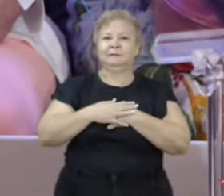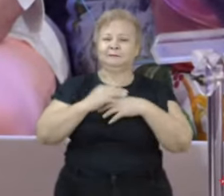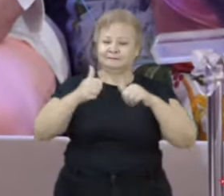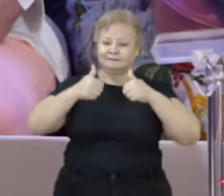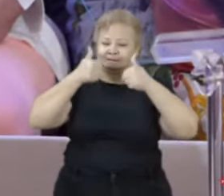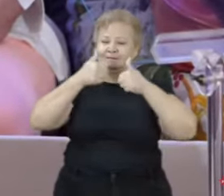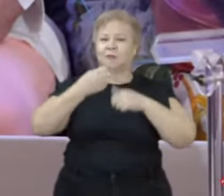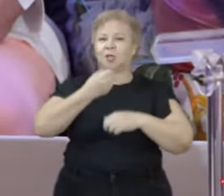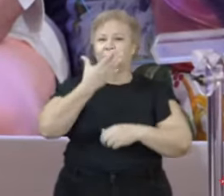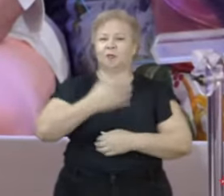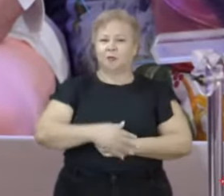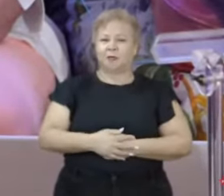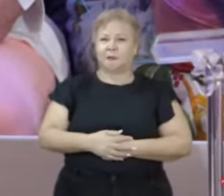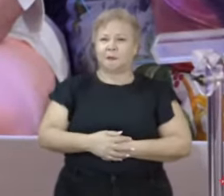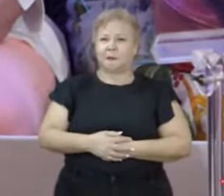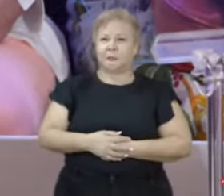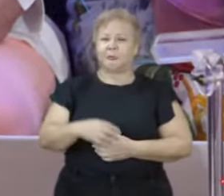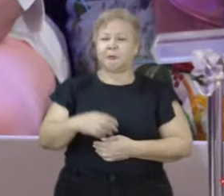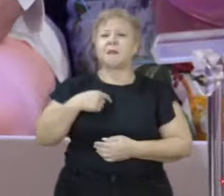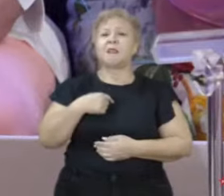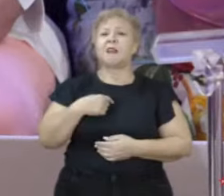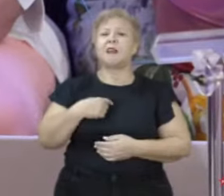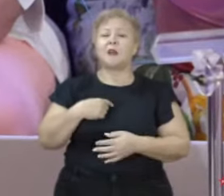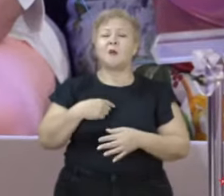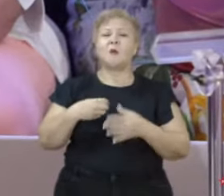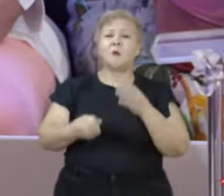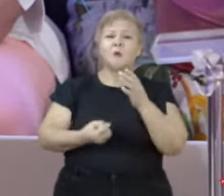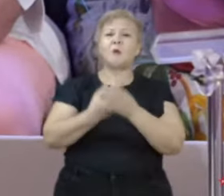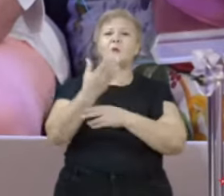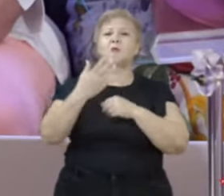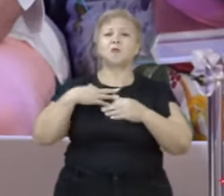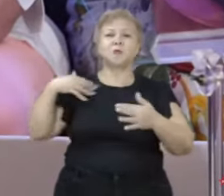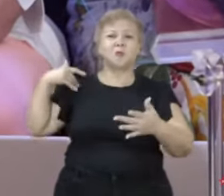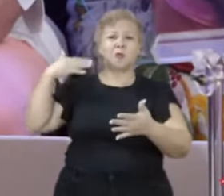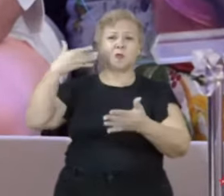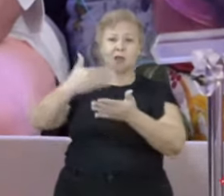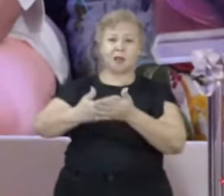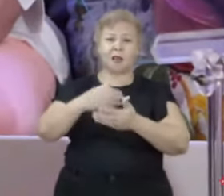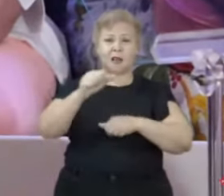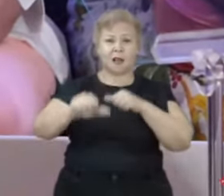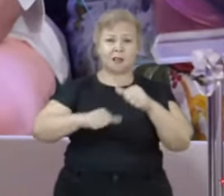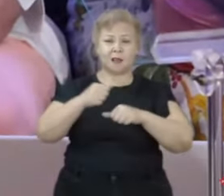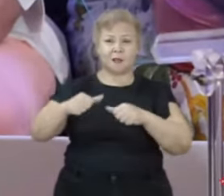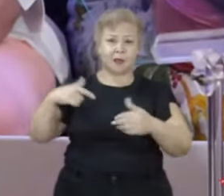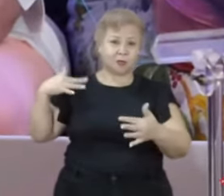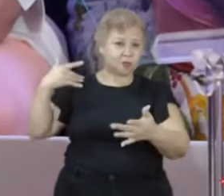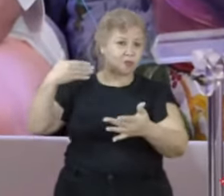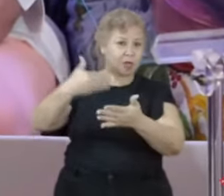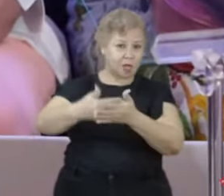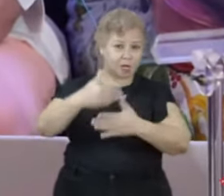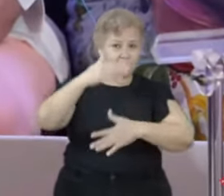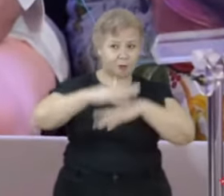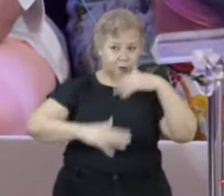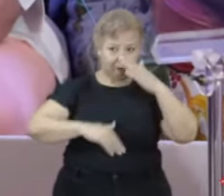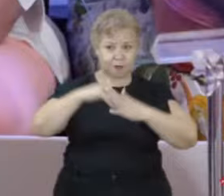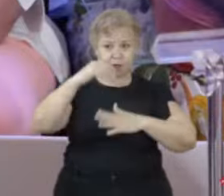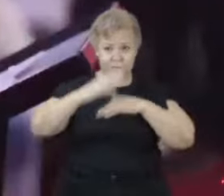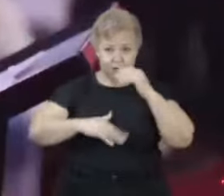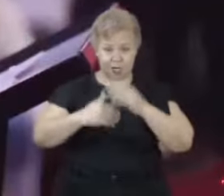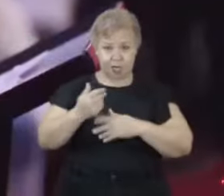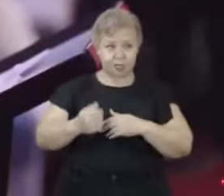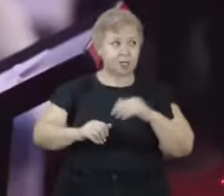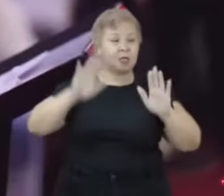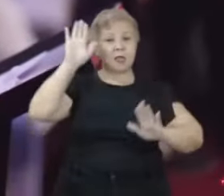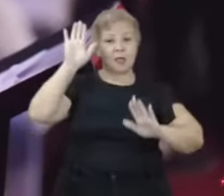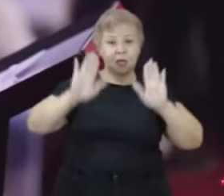Bom, eu construí o meu legado através de uma carreira profissional e dos mandatos de